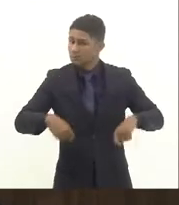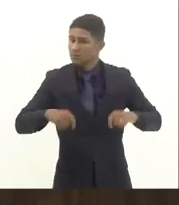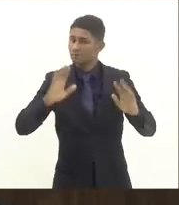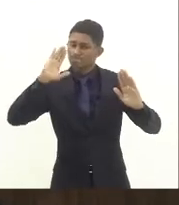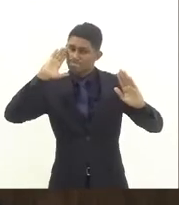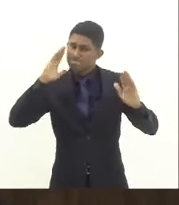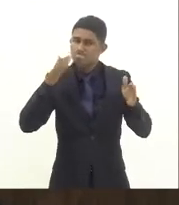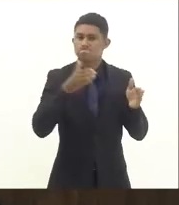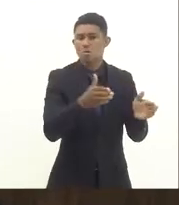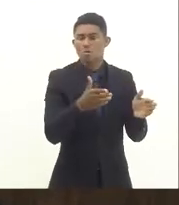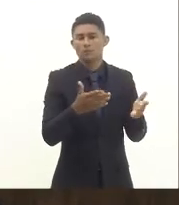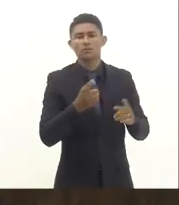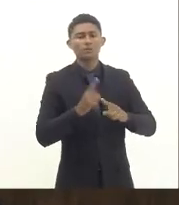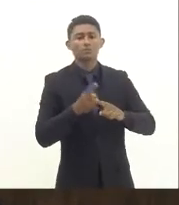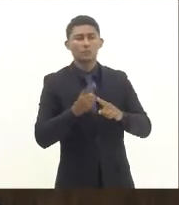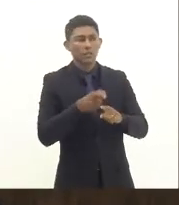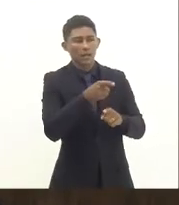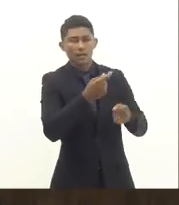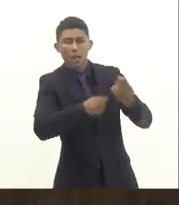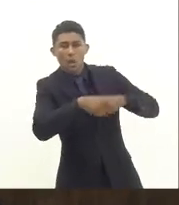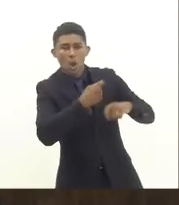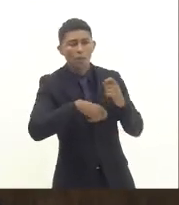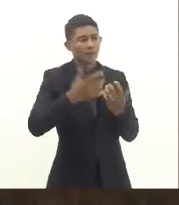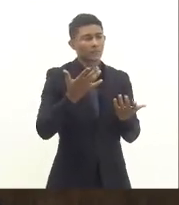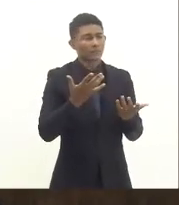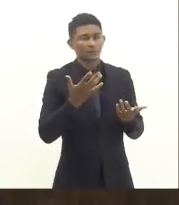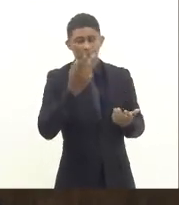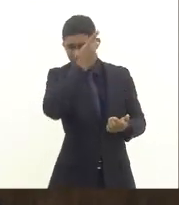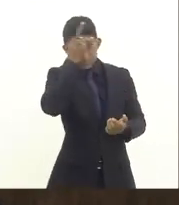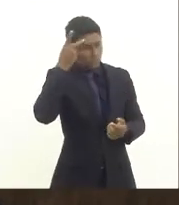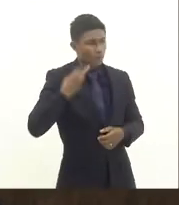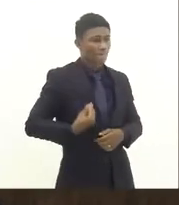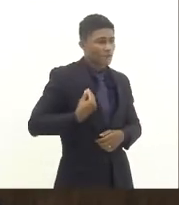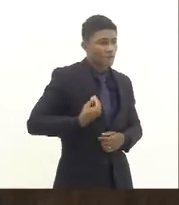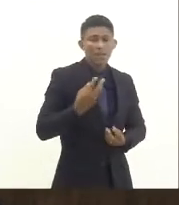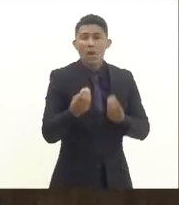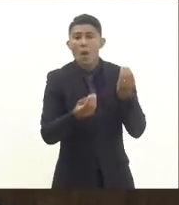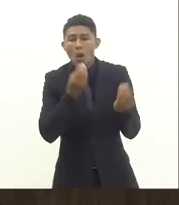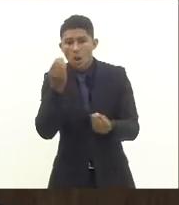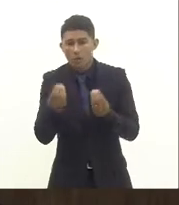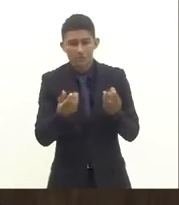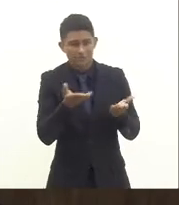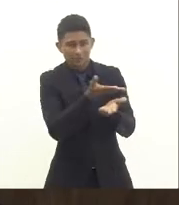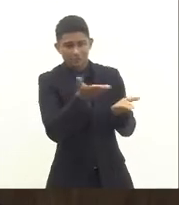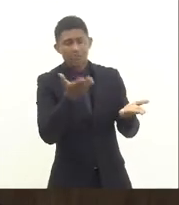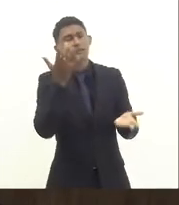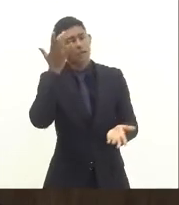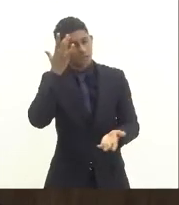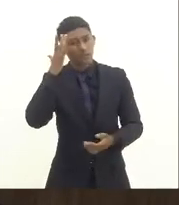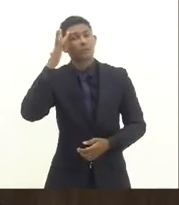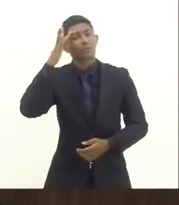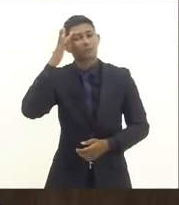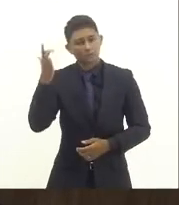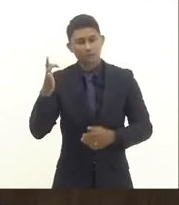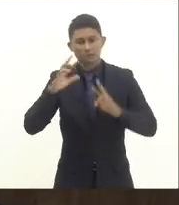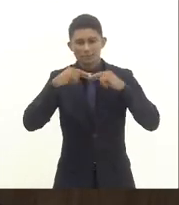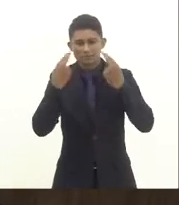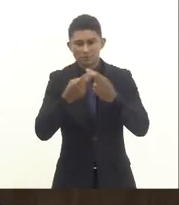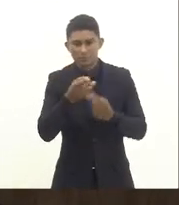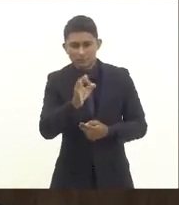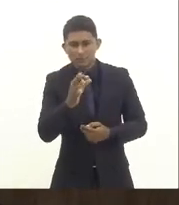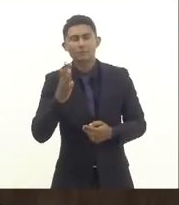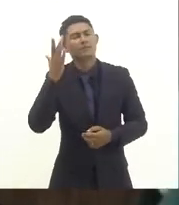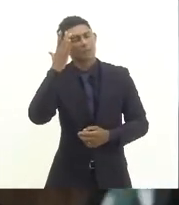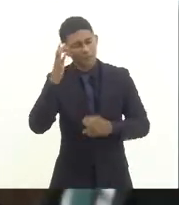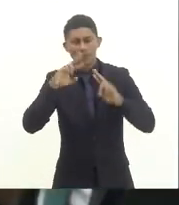que interferem diretamente na economia na vida na geração de oportunidade no Noroeste mas que ser melhor de amanhã né amanhã e é